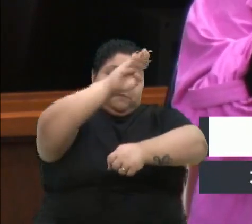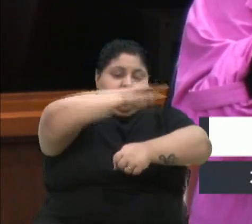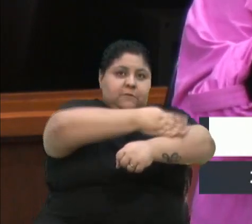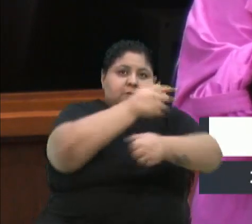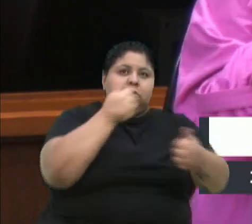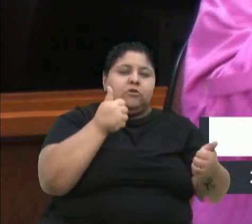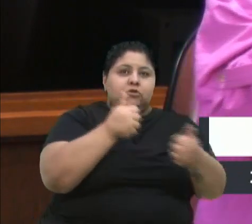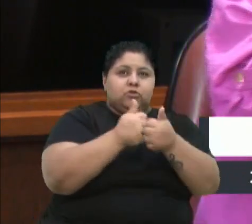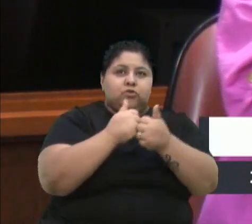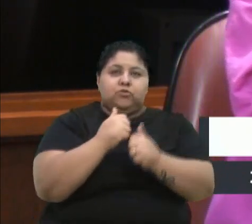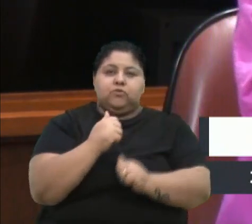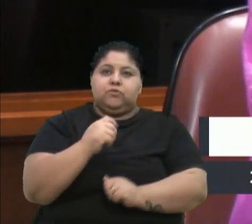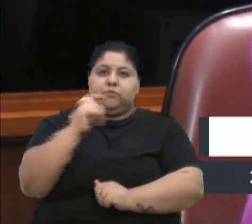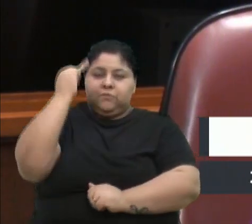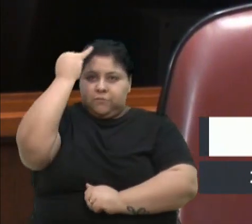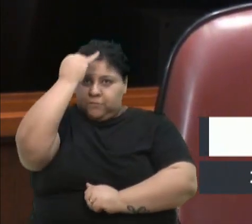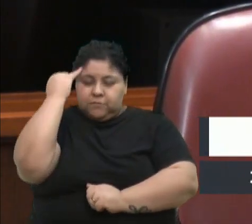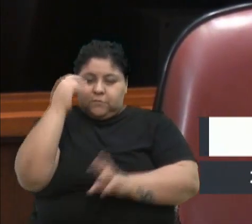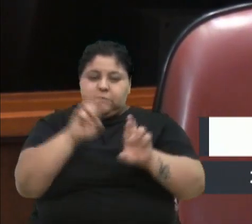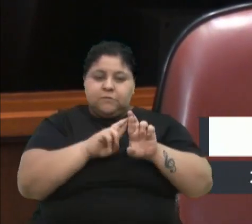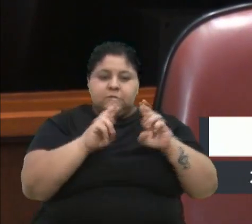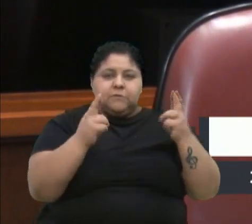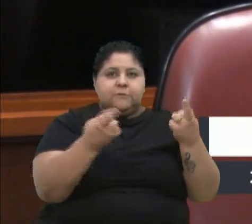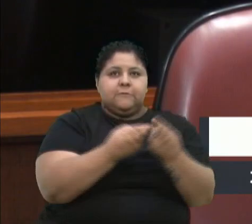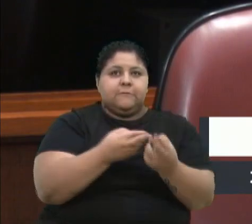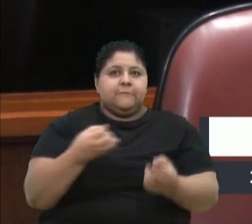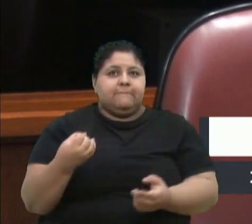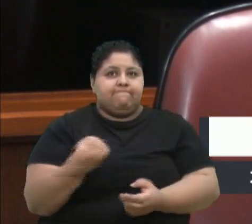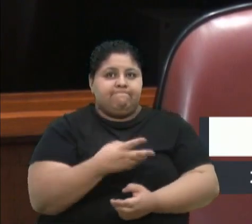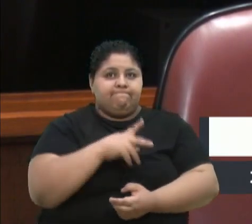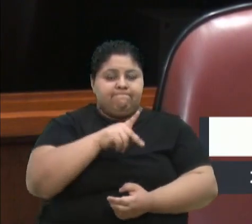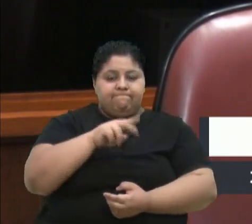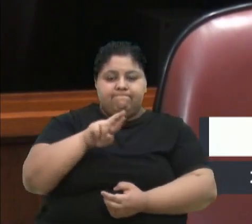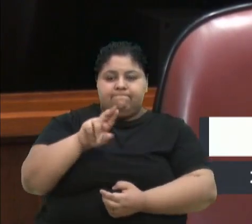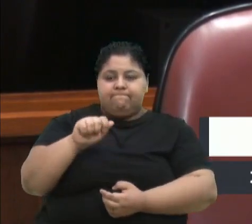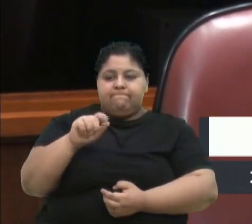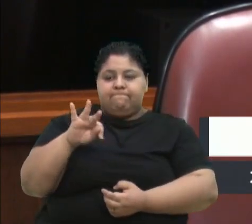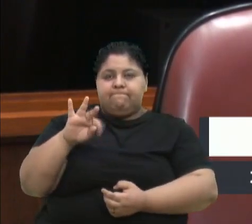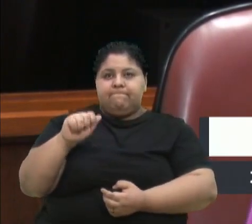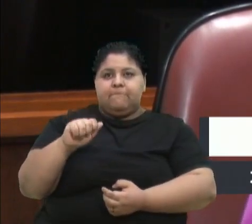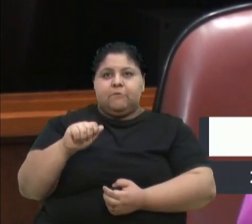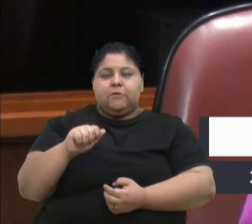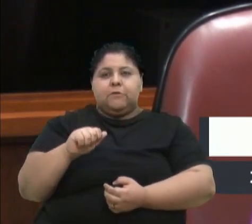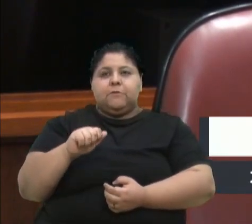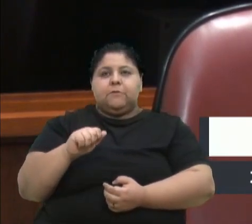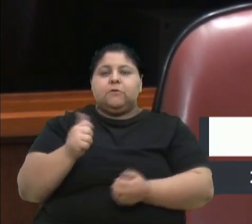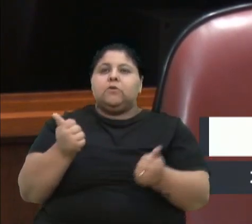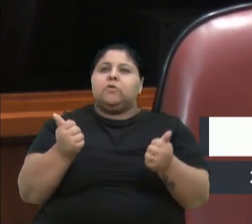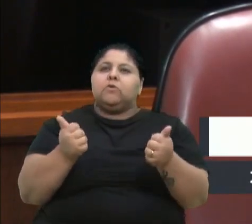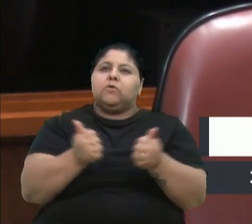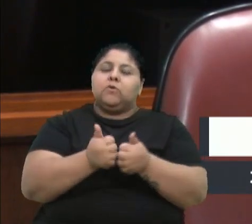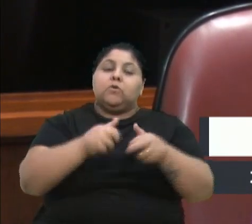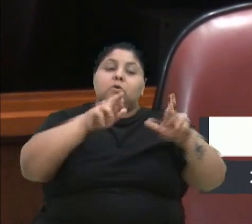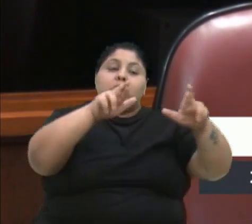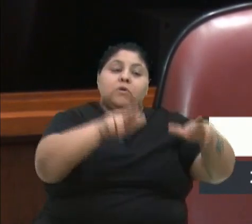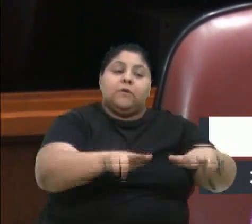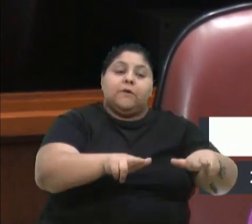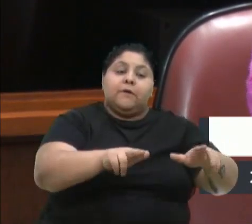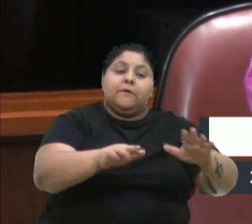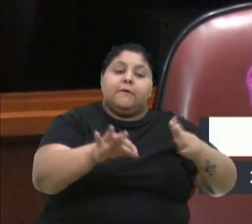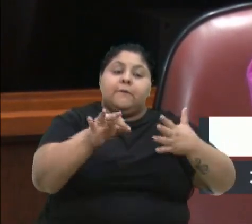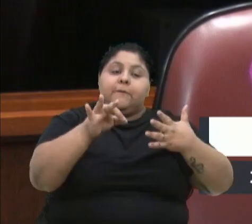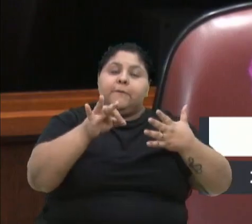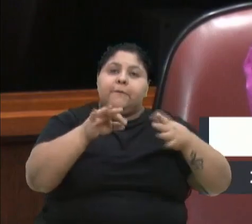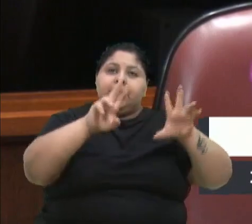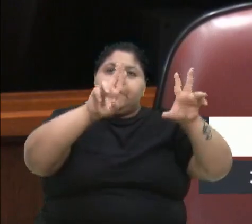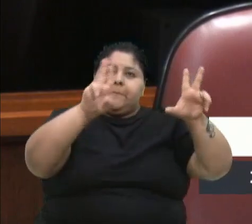José D'Ambrós, da reunião em Nova Prata do Parlamento Regional, cujo ponto de pauta é a